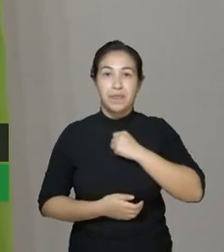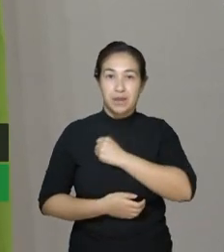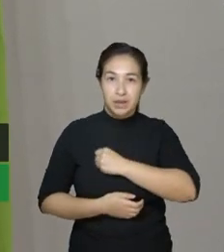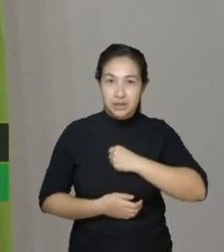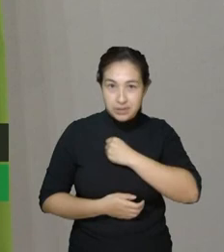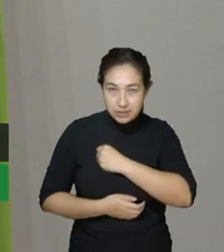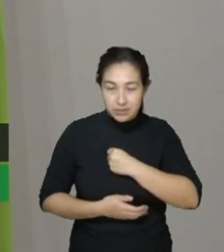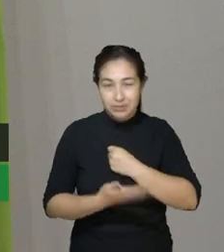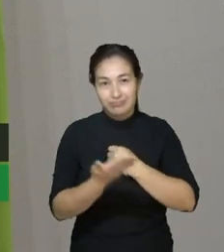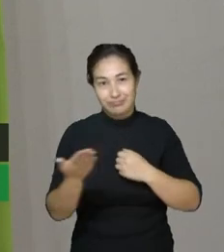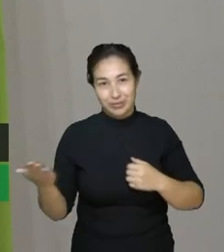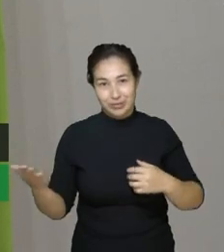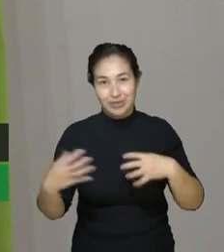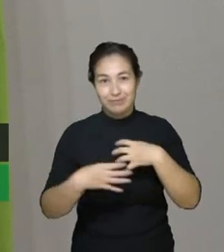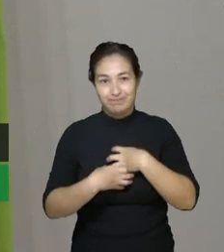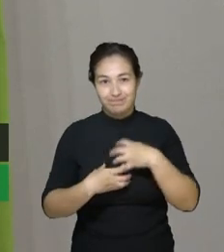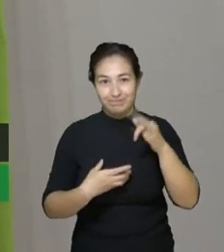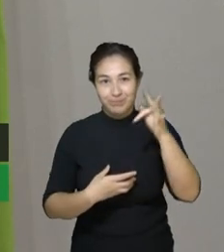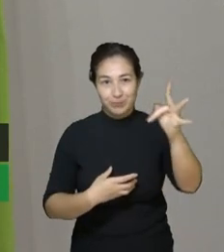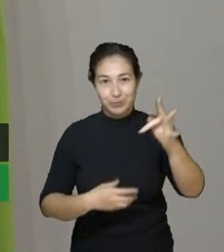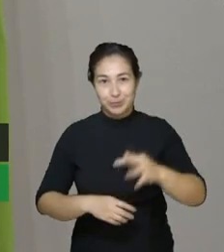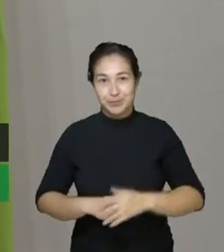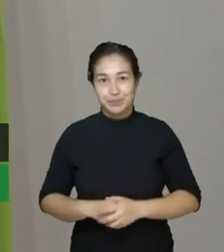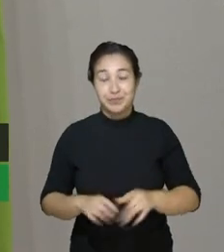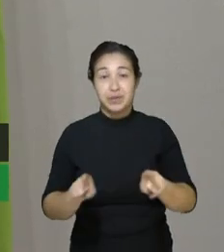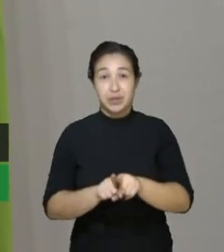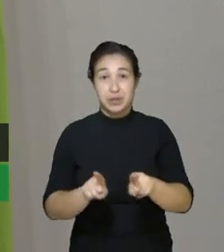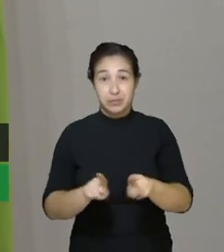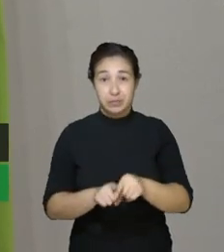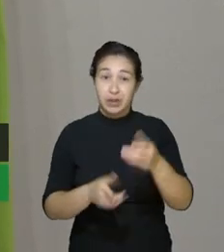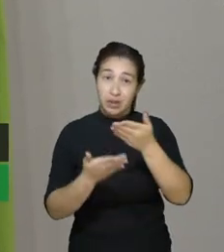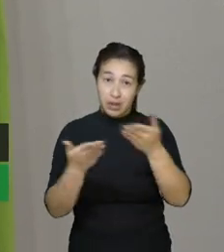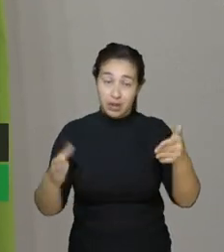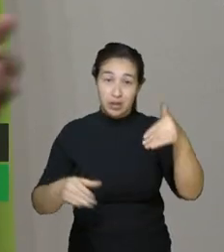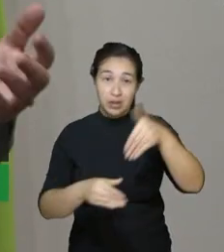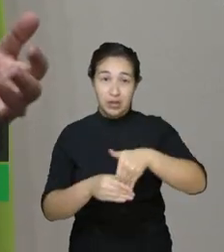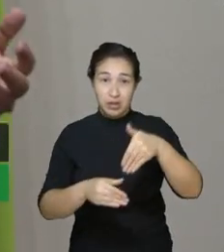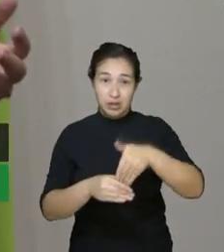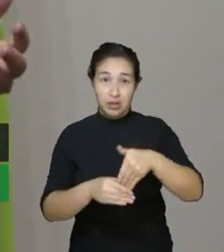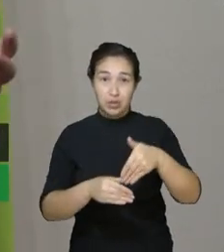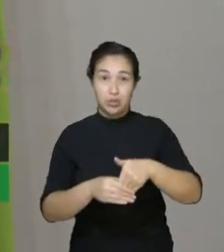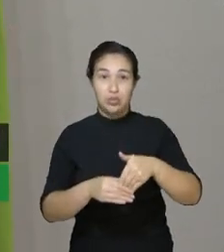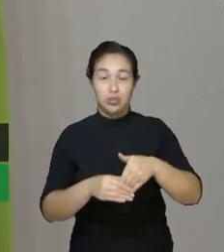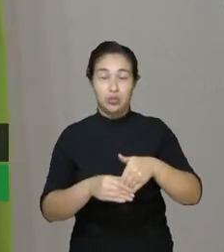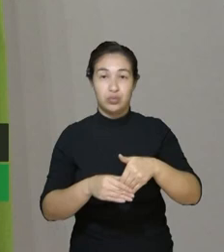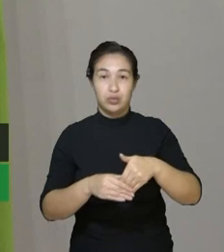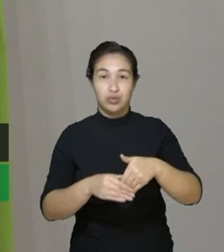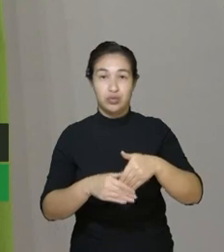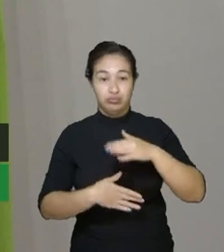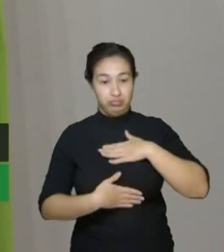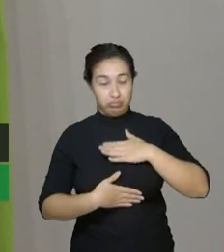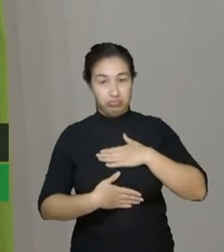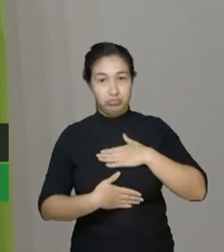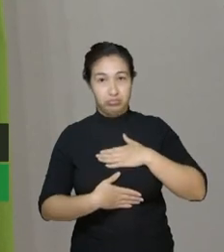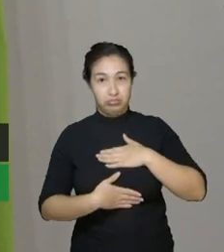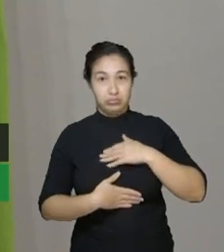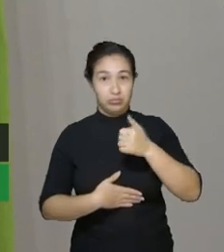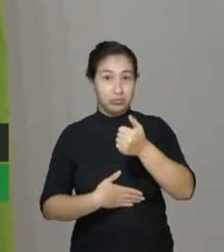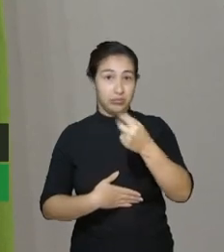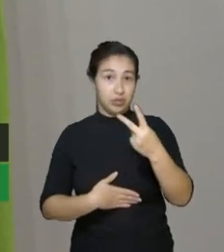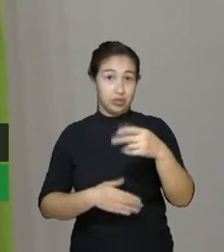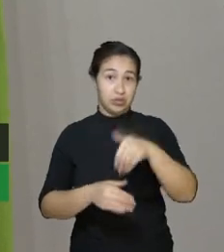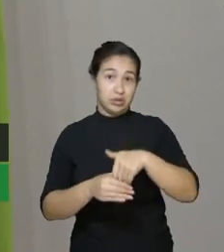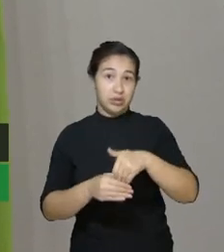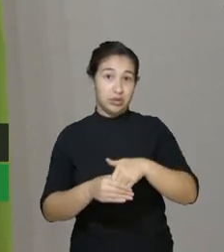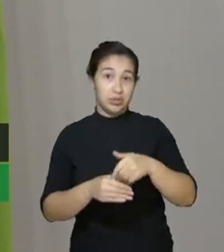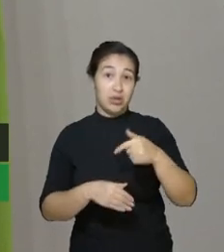saudades. Aí agradecer, é claro, os eleitores. Né? Foram 12 eleições. E, diferente do deputado Titon,